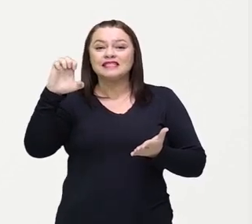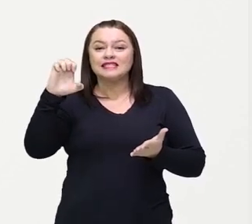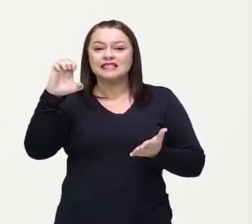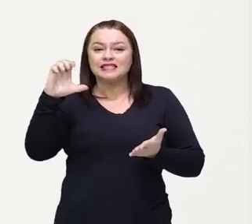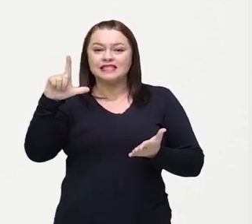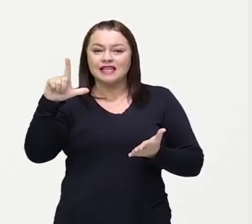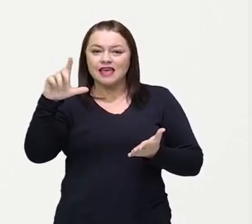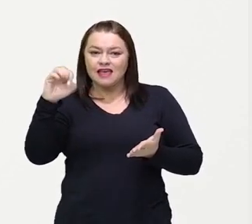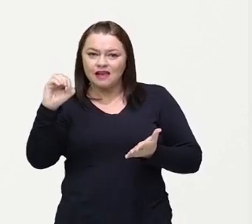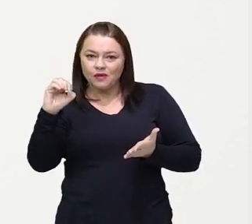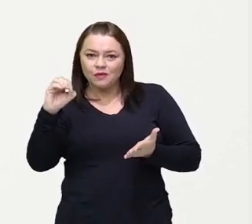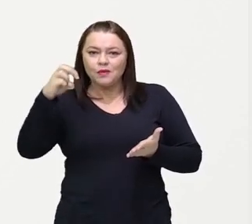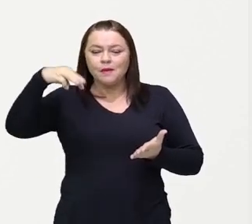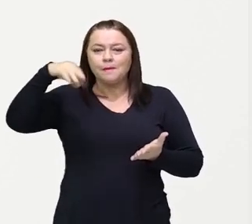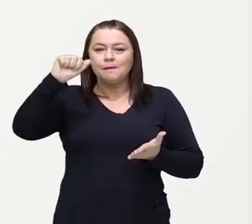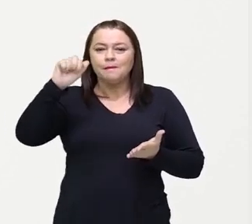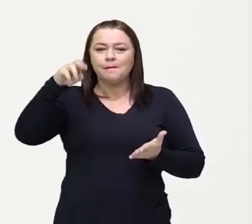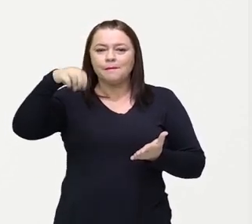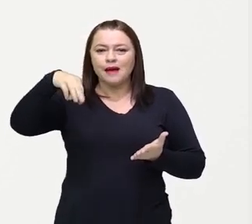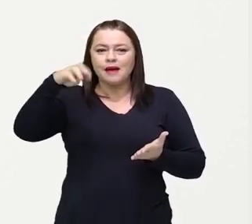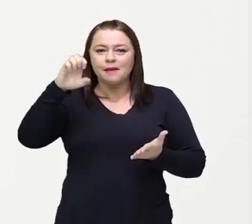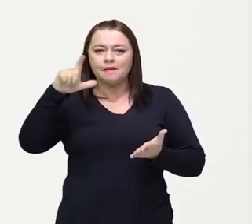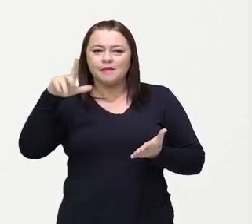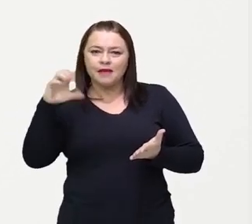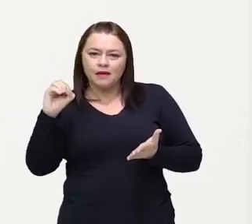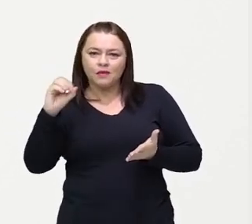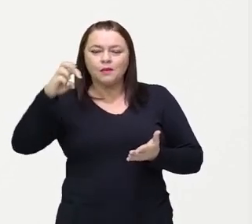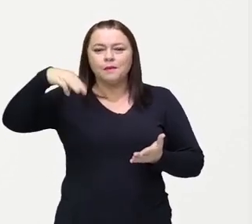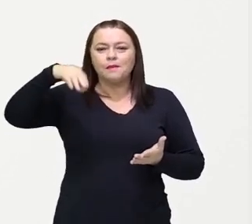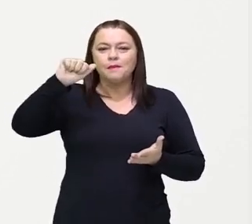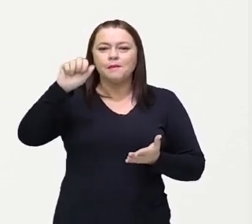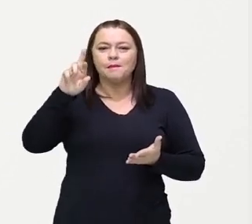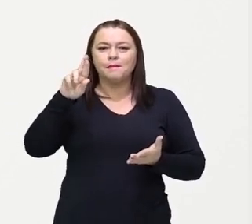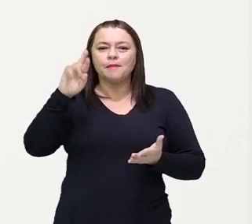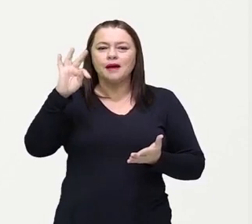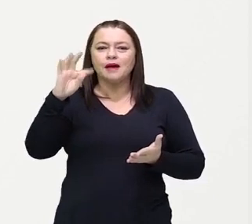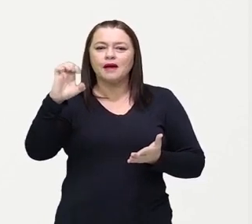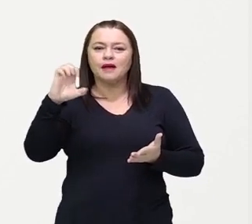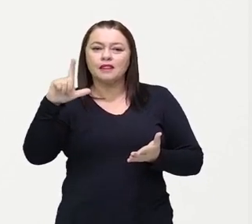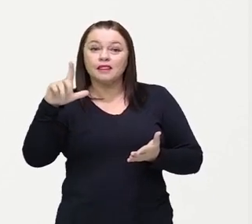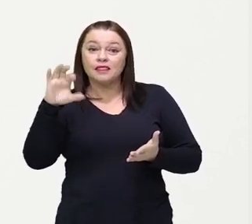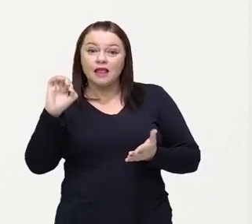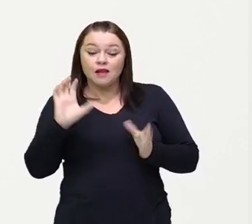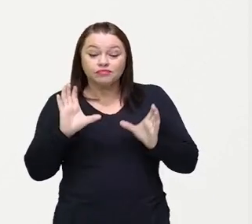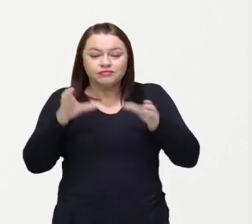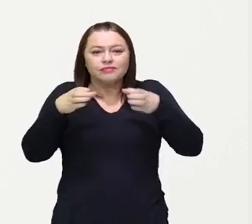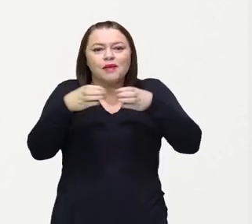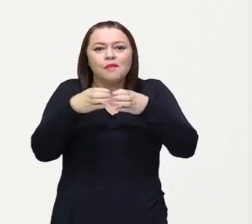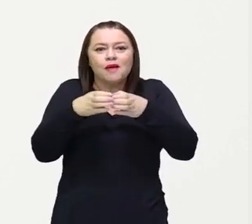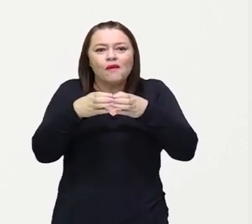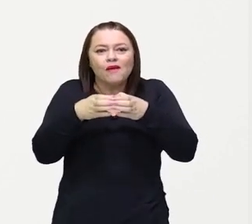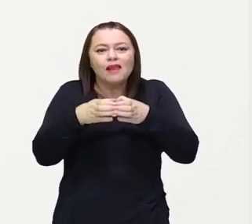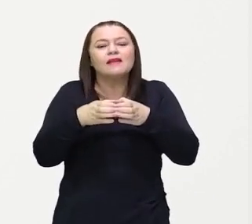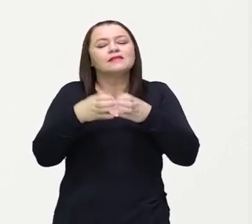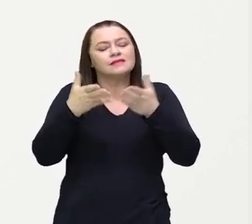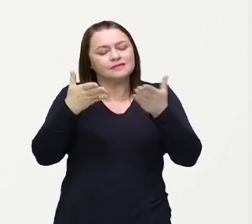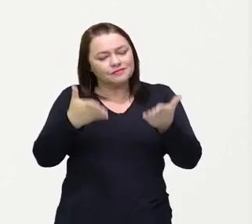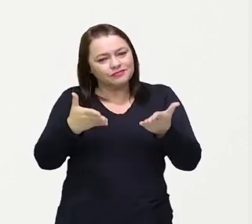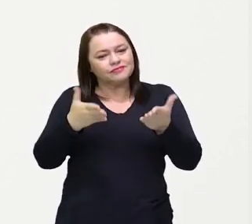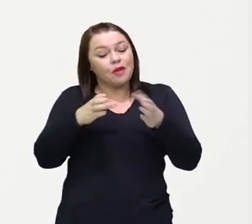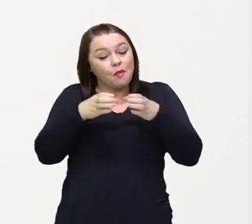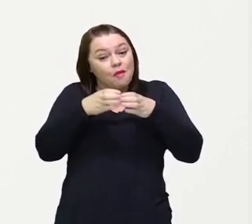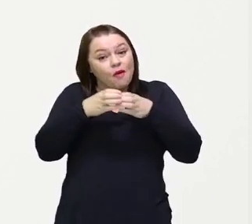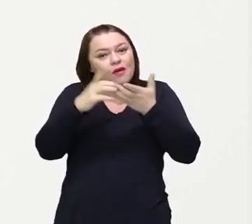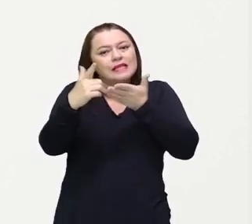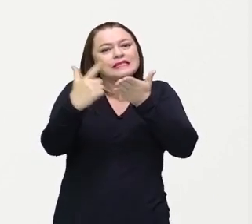Marmelo, Martelo. Esse também é o nome de uma coleção. A Rua do Marcelo faz parte